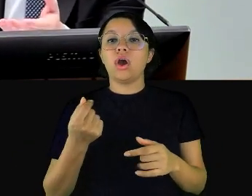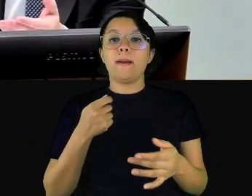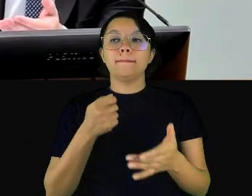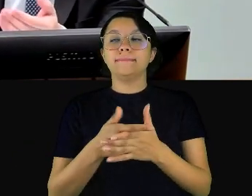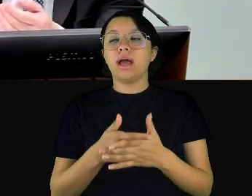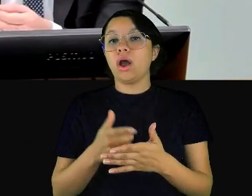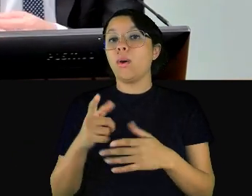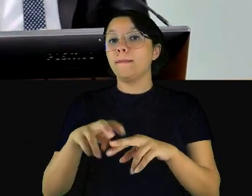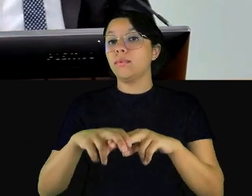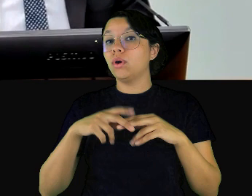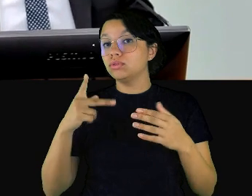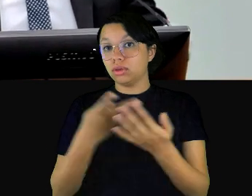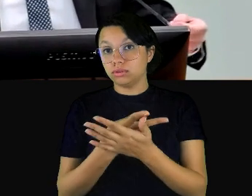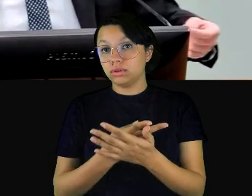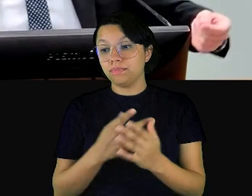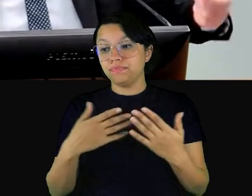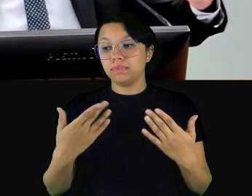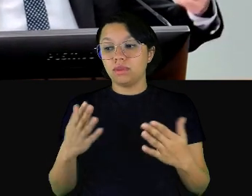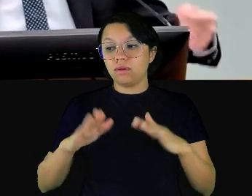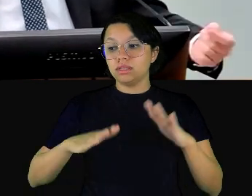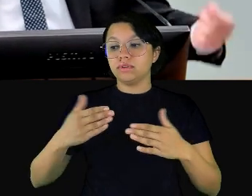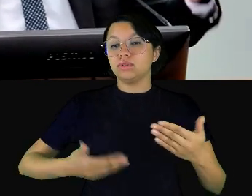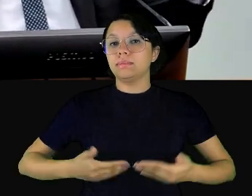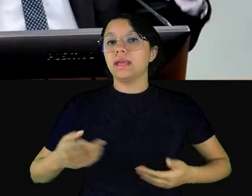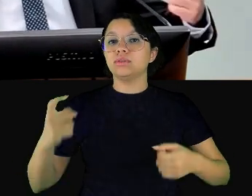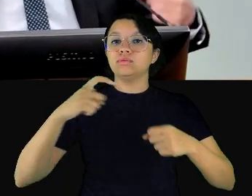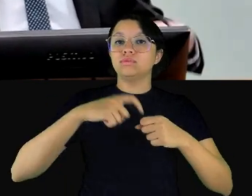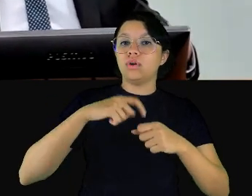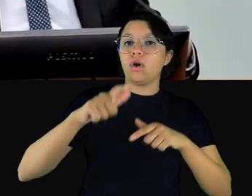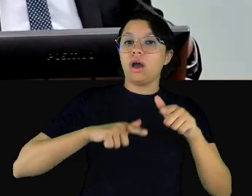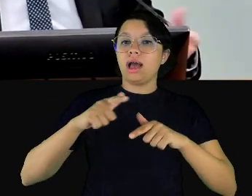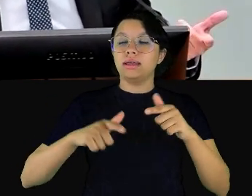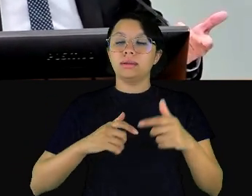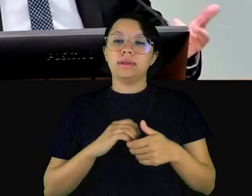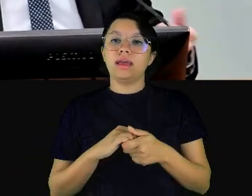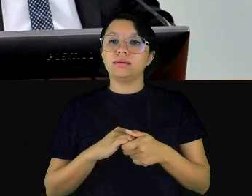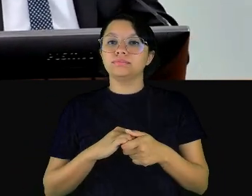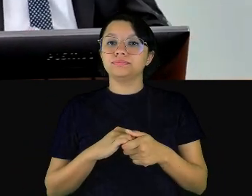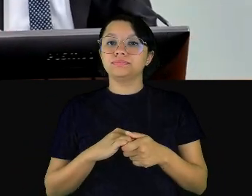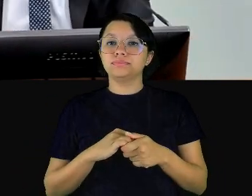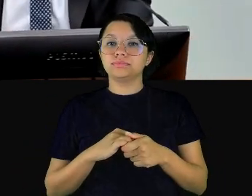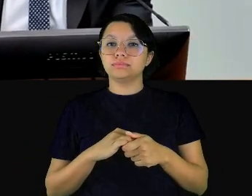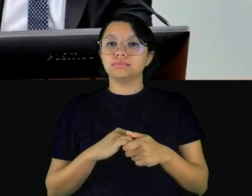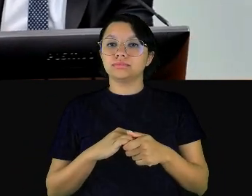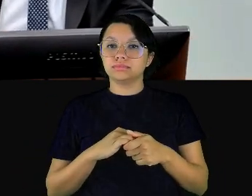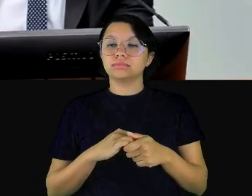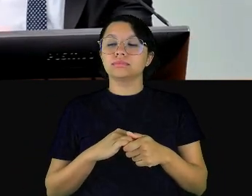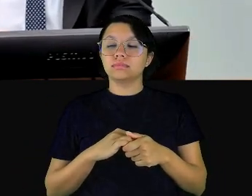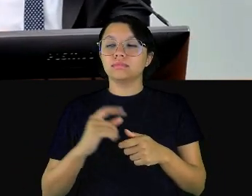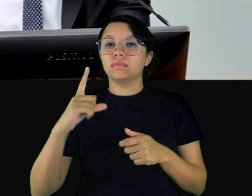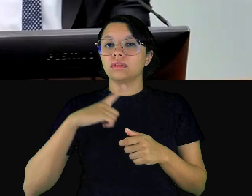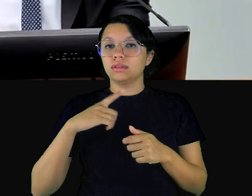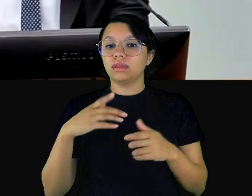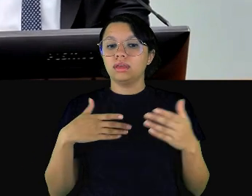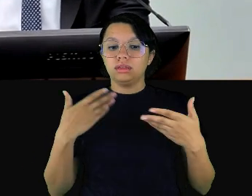das vezes, portanto, o empregado retorna a trabalhar para que